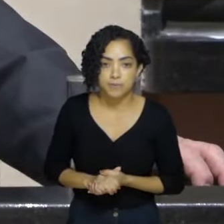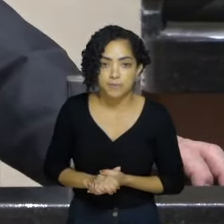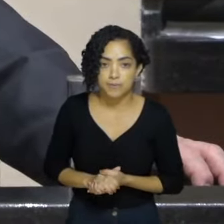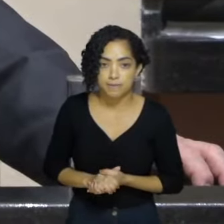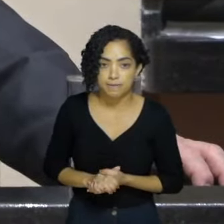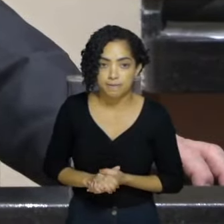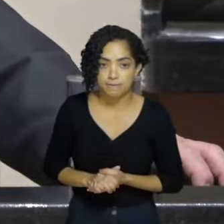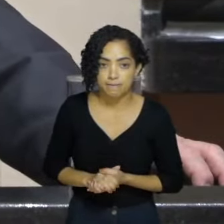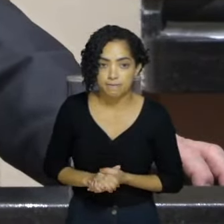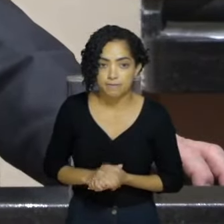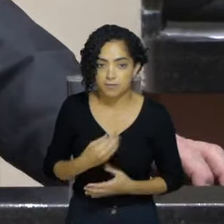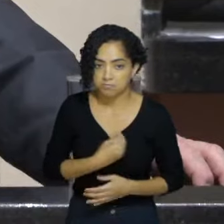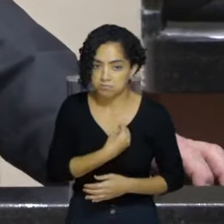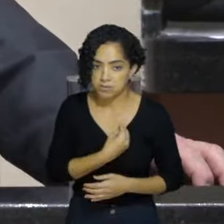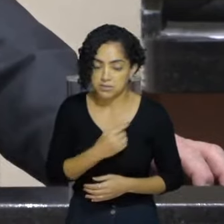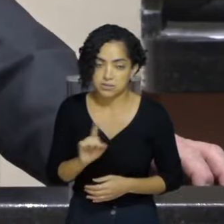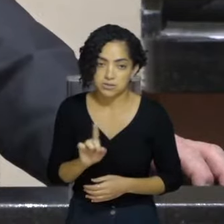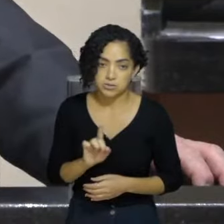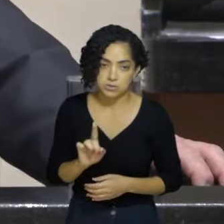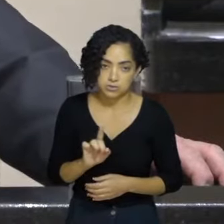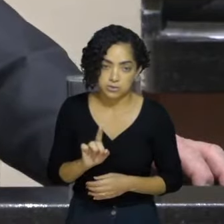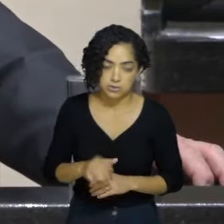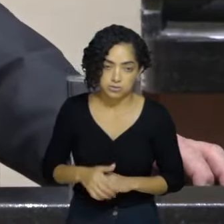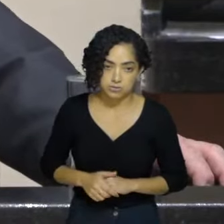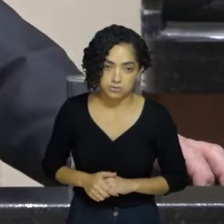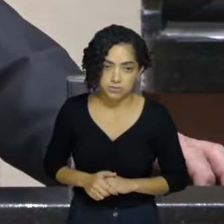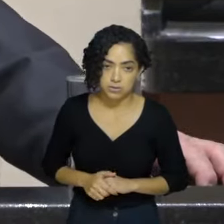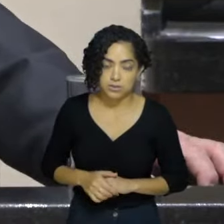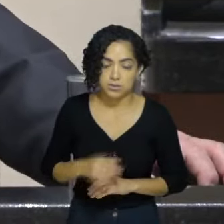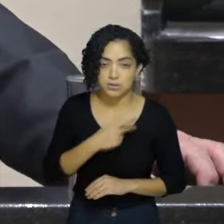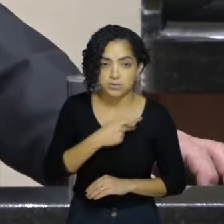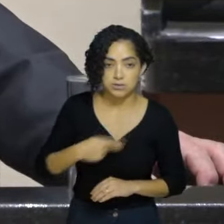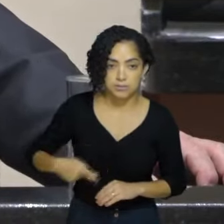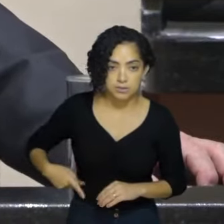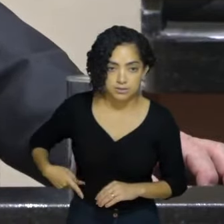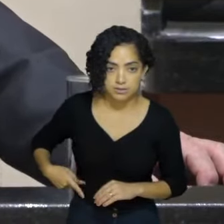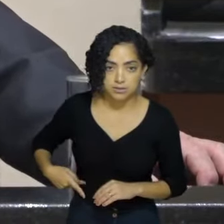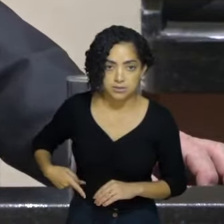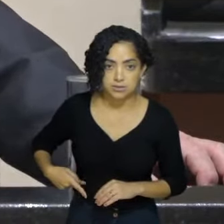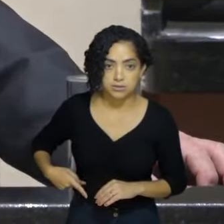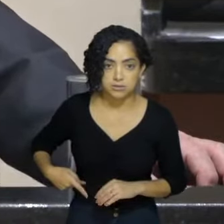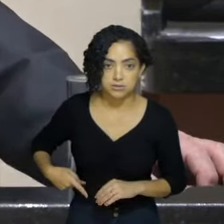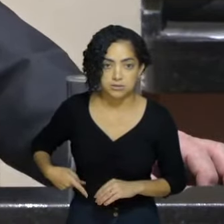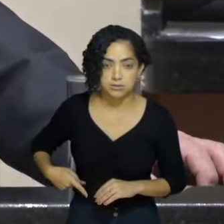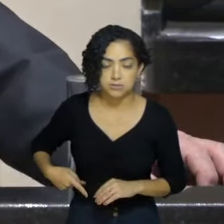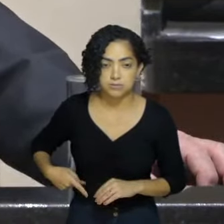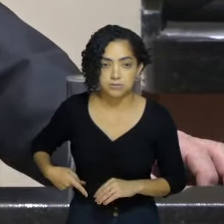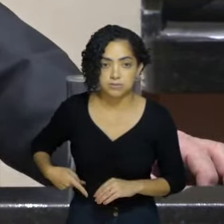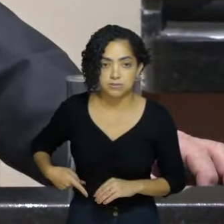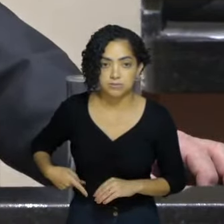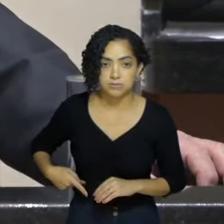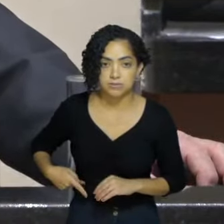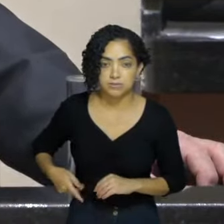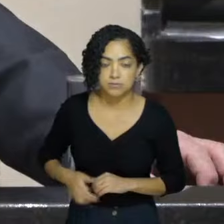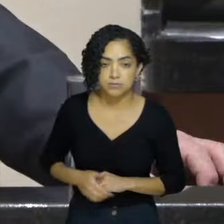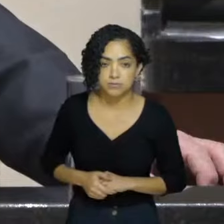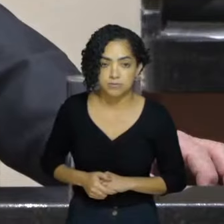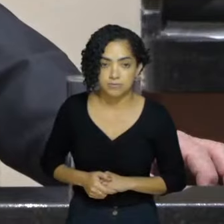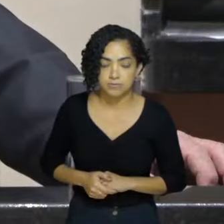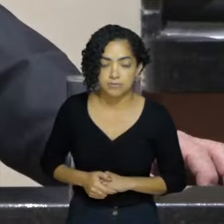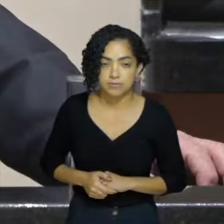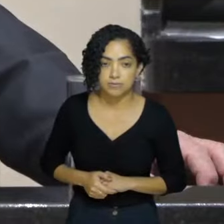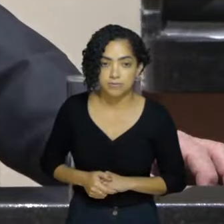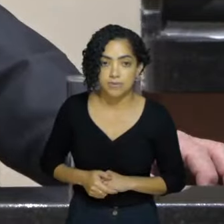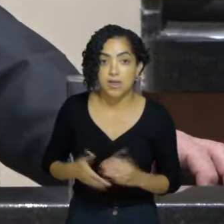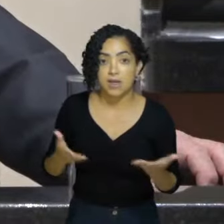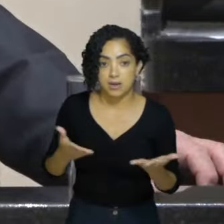não estão presentes no plenário. Esta presidência passa